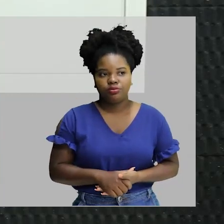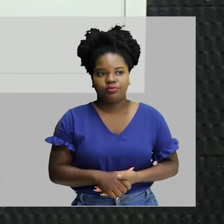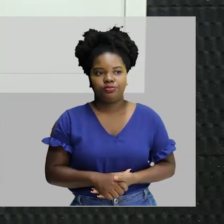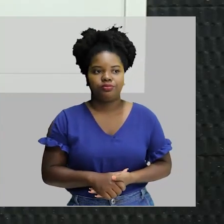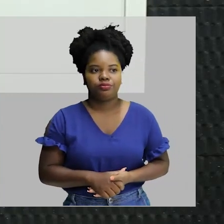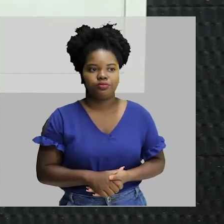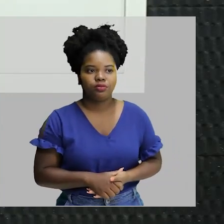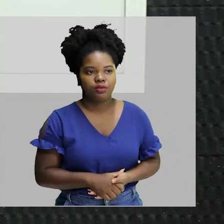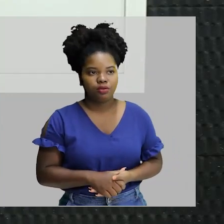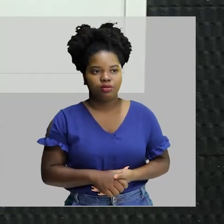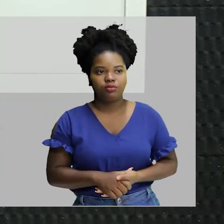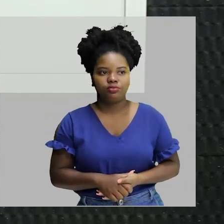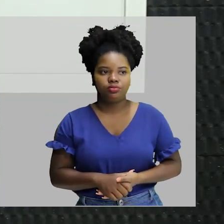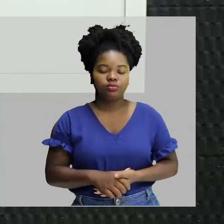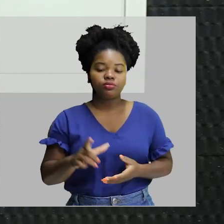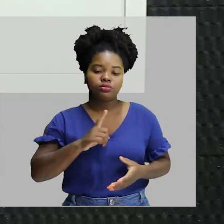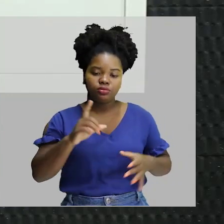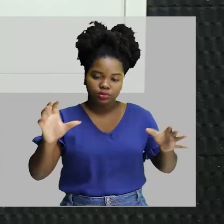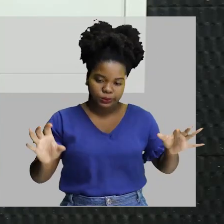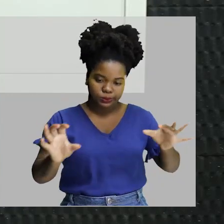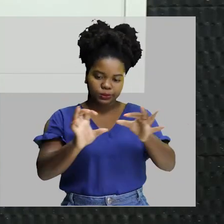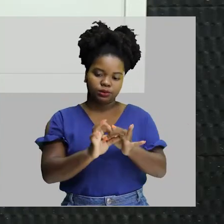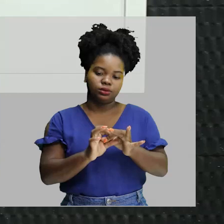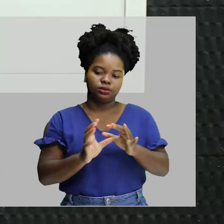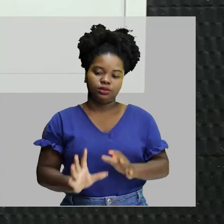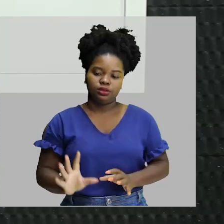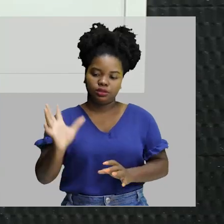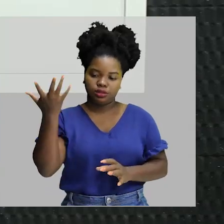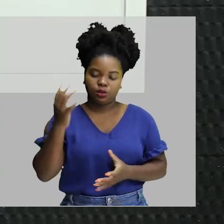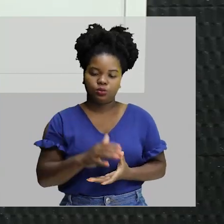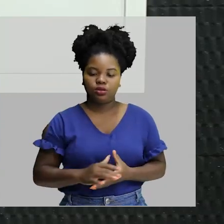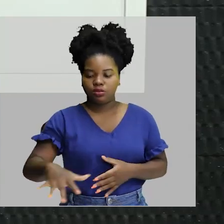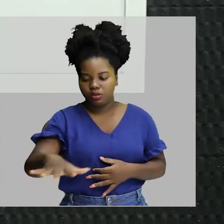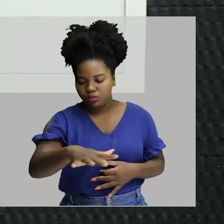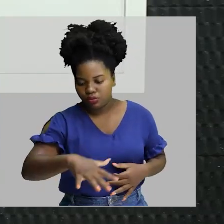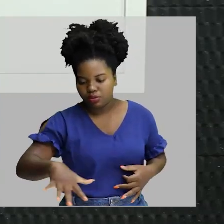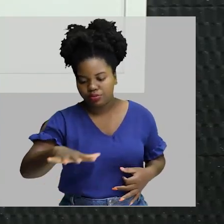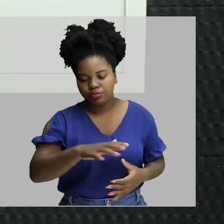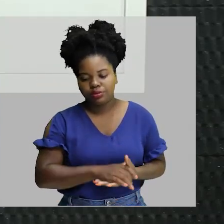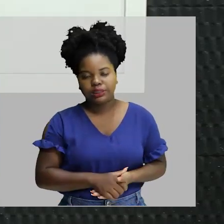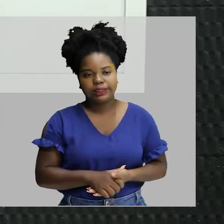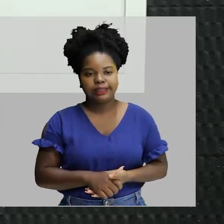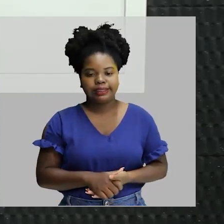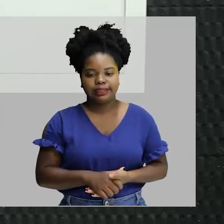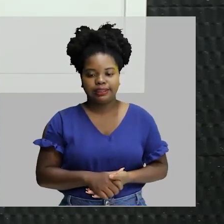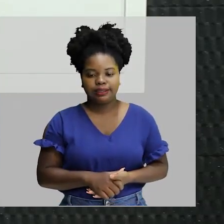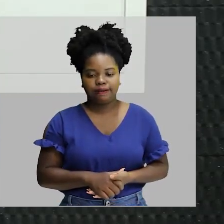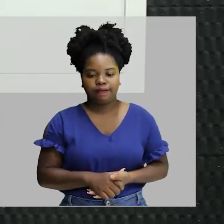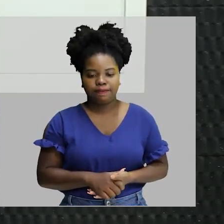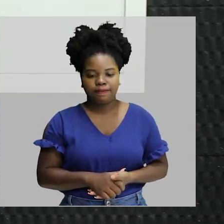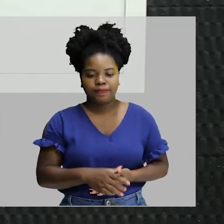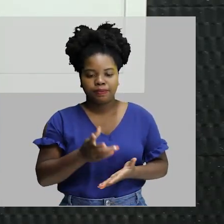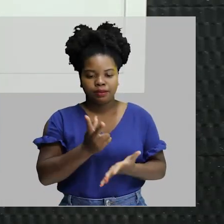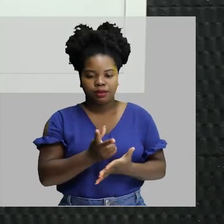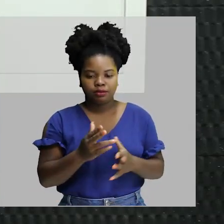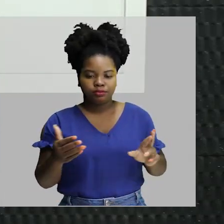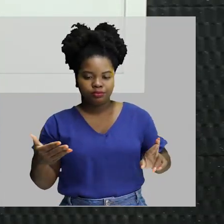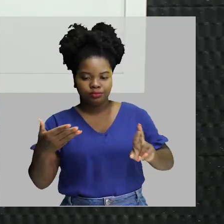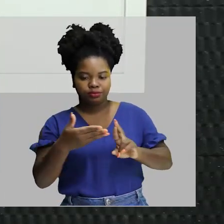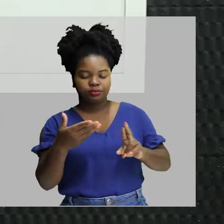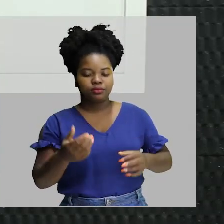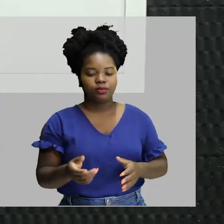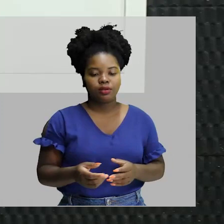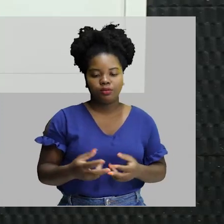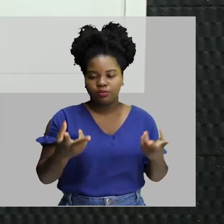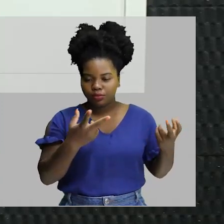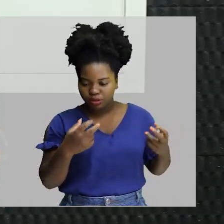está bem ancorada, bem utilizada, né, ela é muito citada, ela é muito